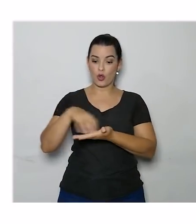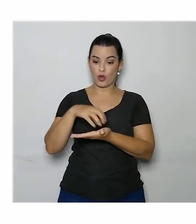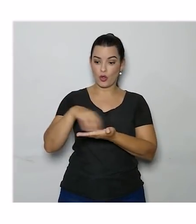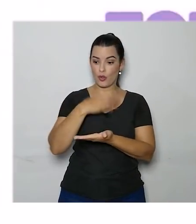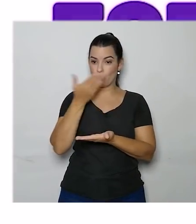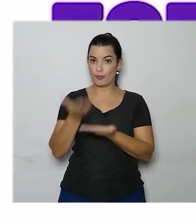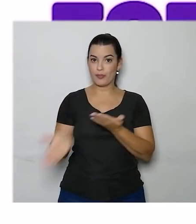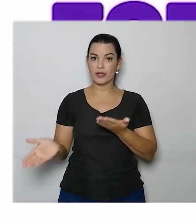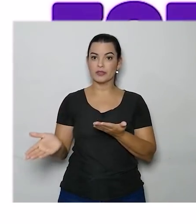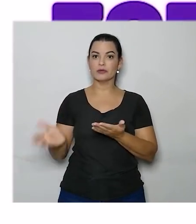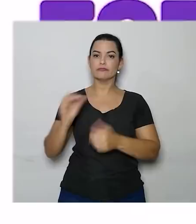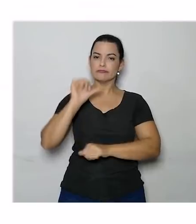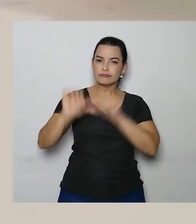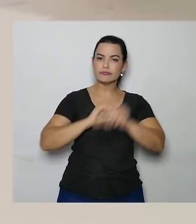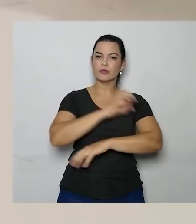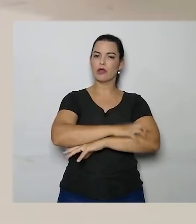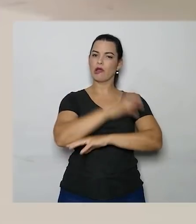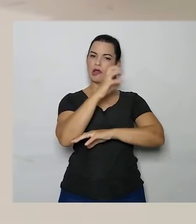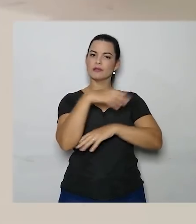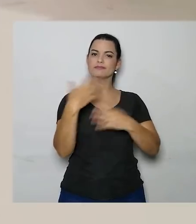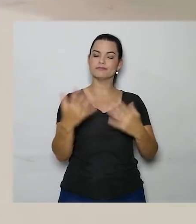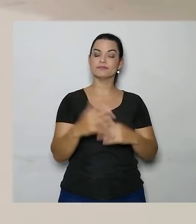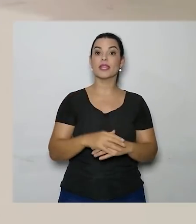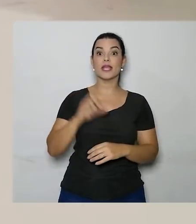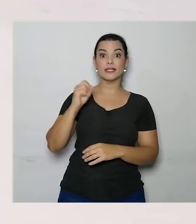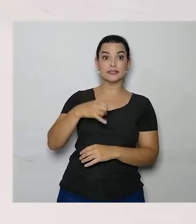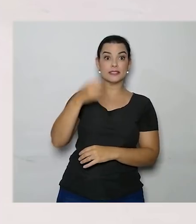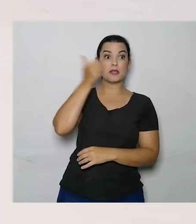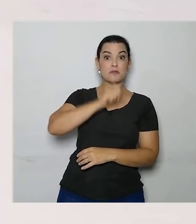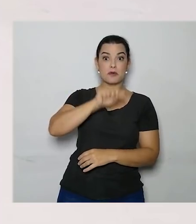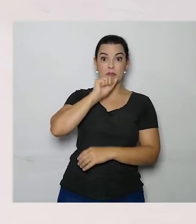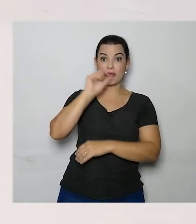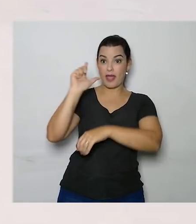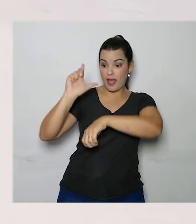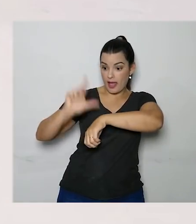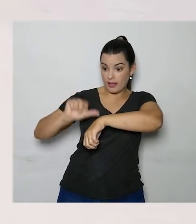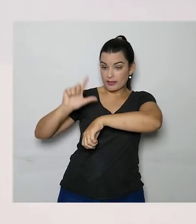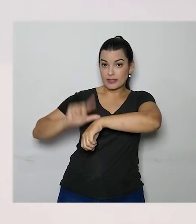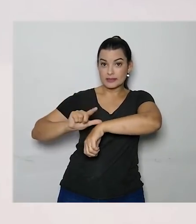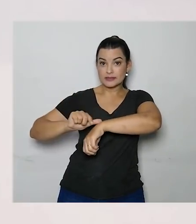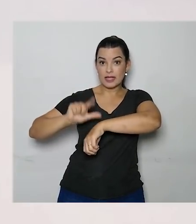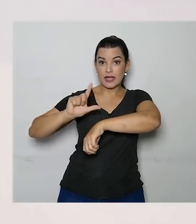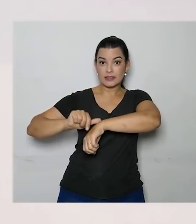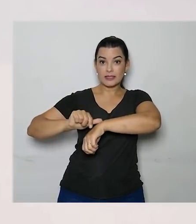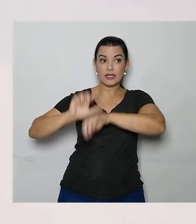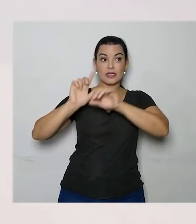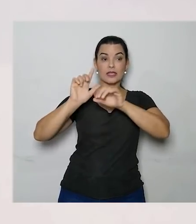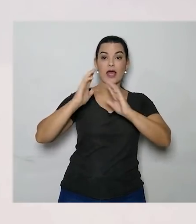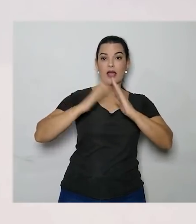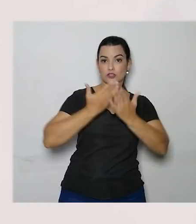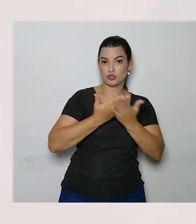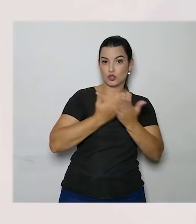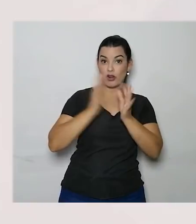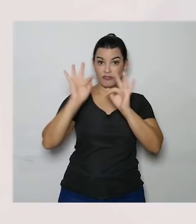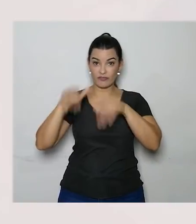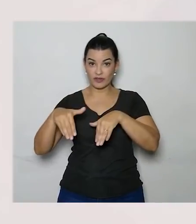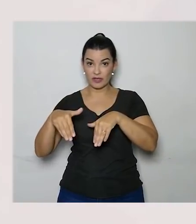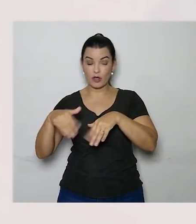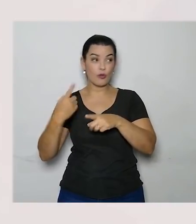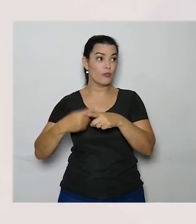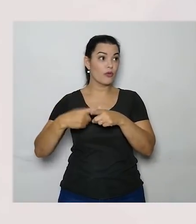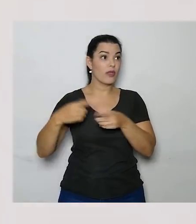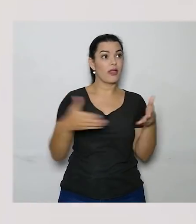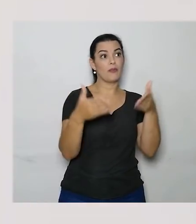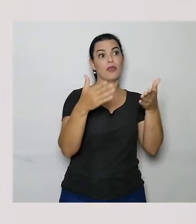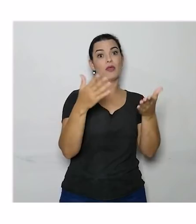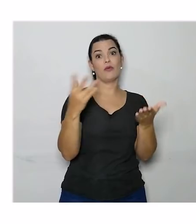Pedro vira porco espinho. Se a mamãe chega atrasada na saída da escola só porque errou o caminho,